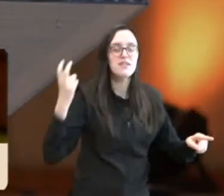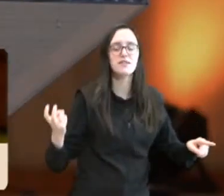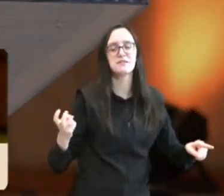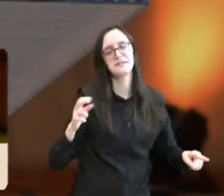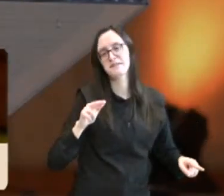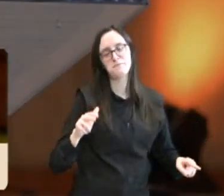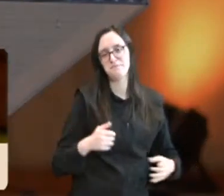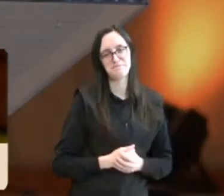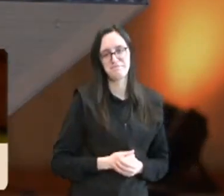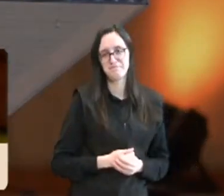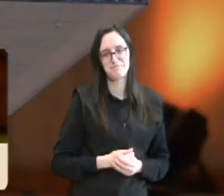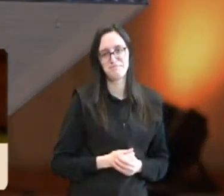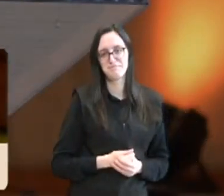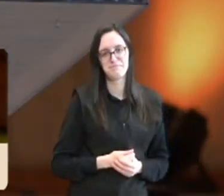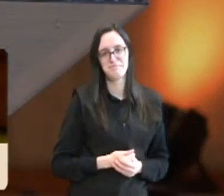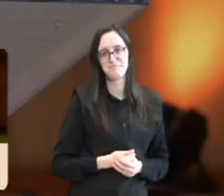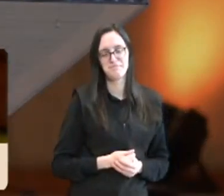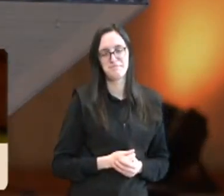Não.